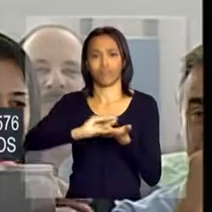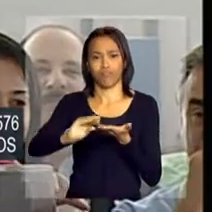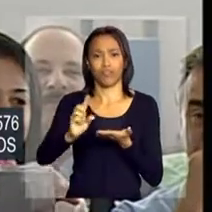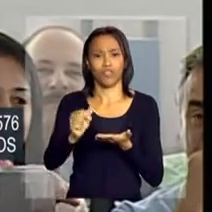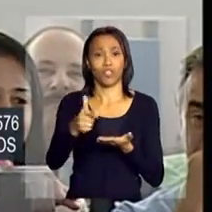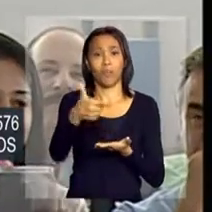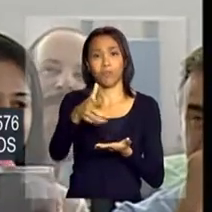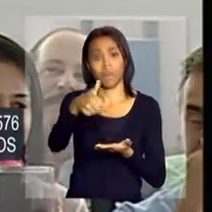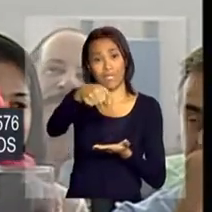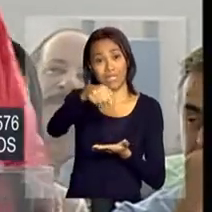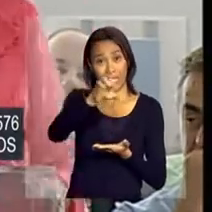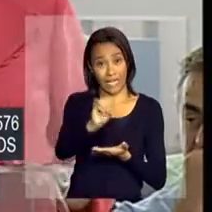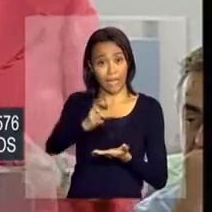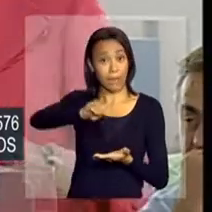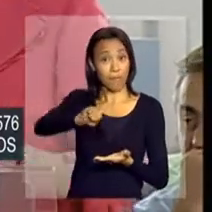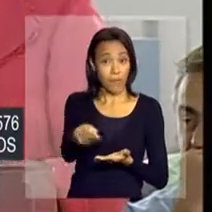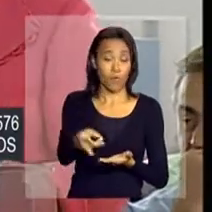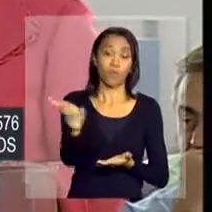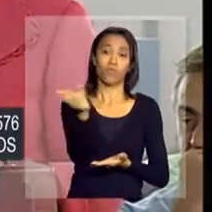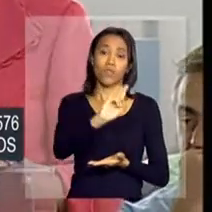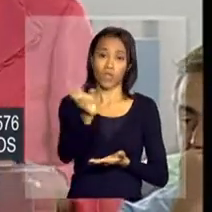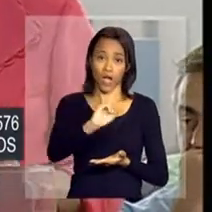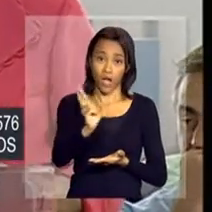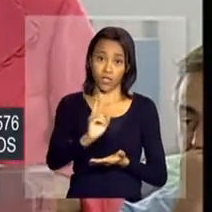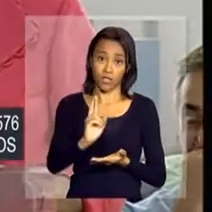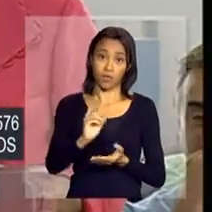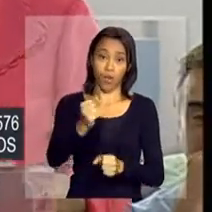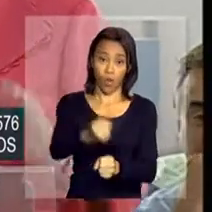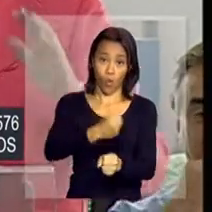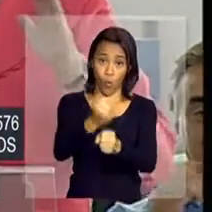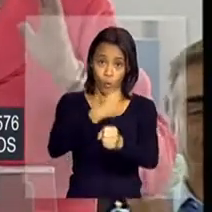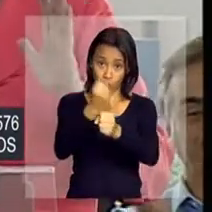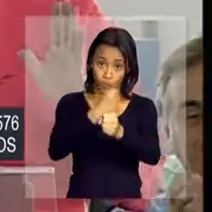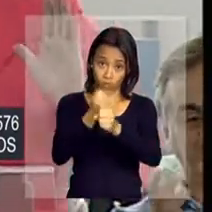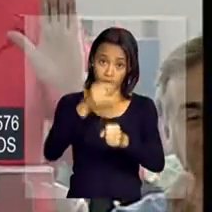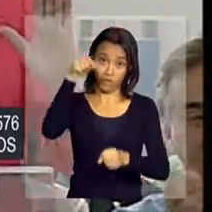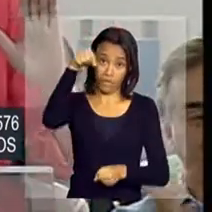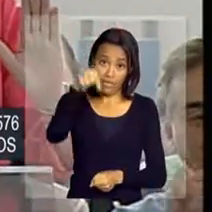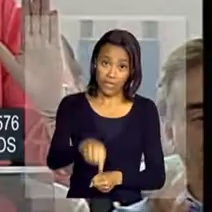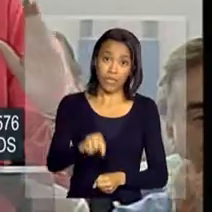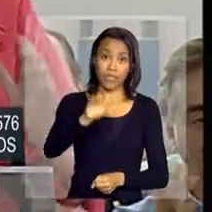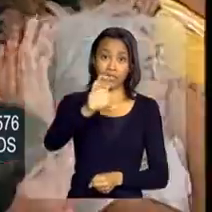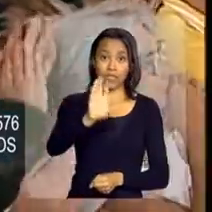70 milhões de reais para o centro de convenções.